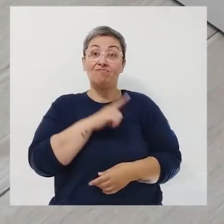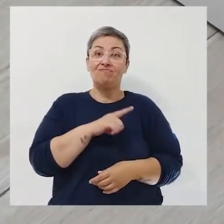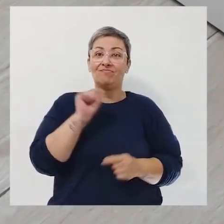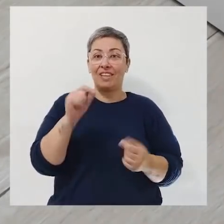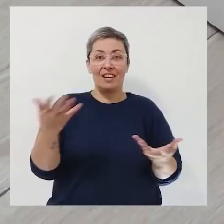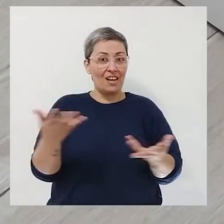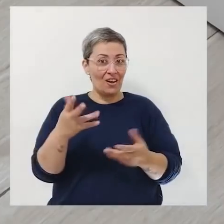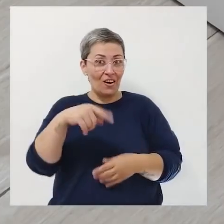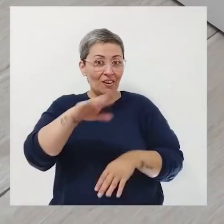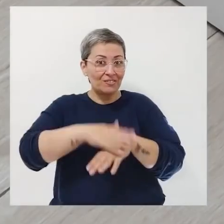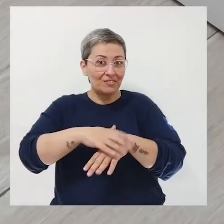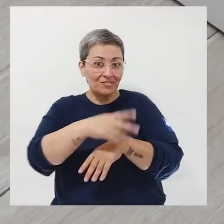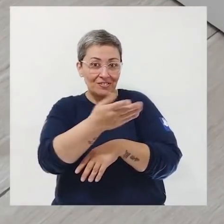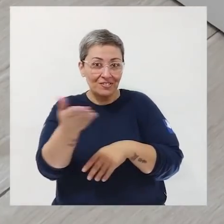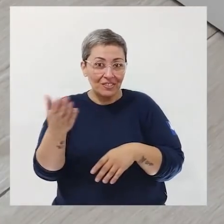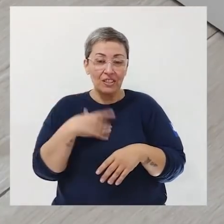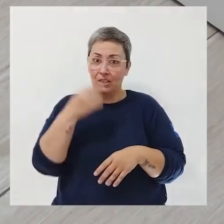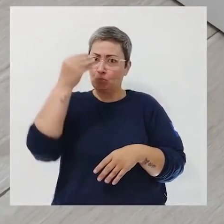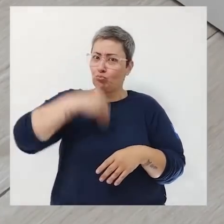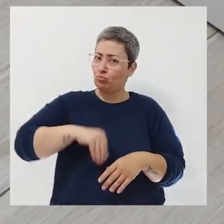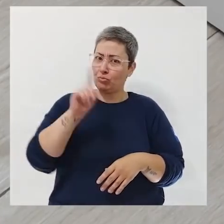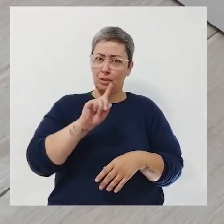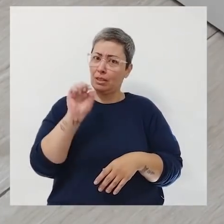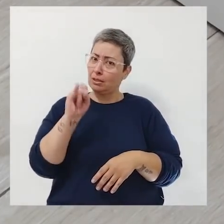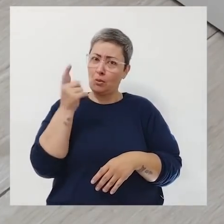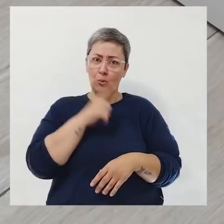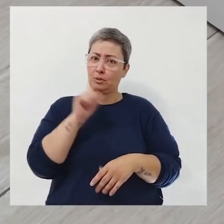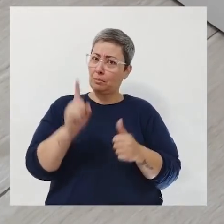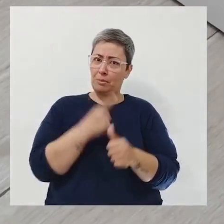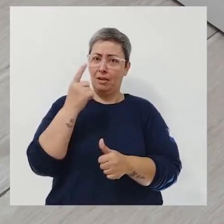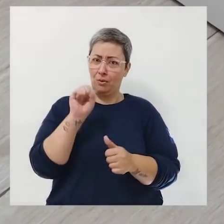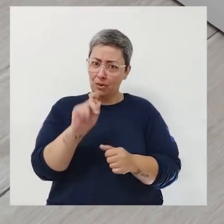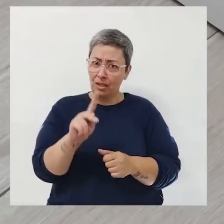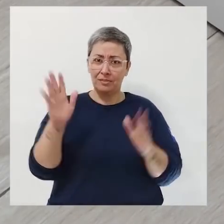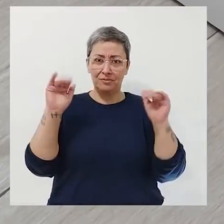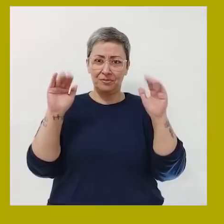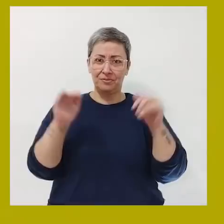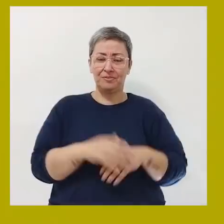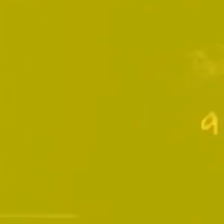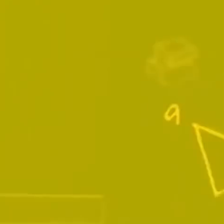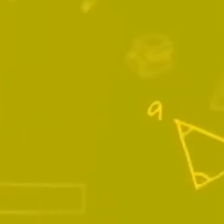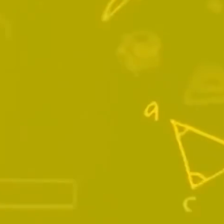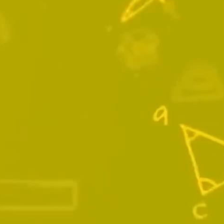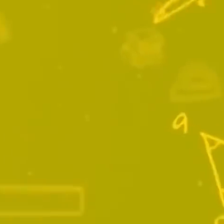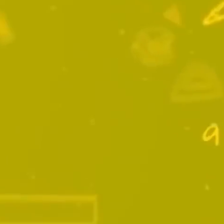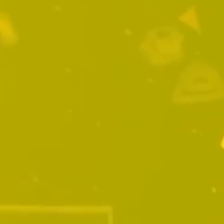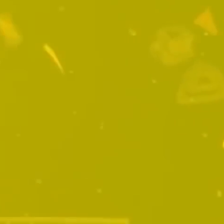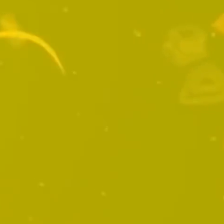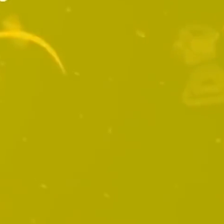Consegui! Agora é com vocês. Não desistam se não conseguir de primeira, tá bom? Tchau!